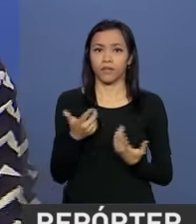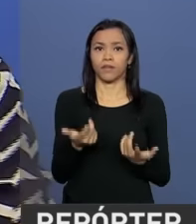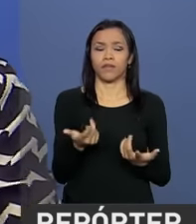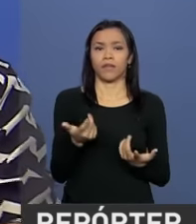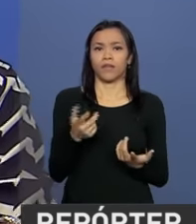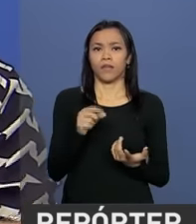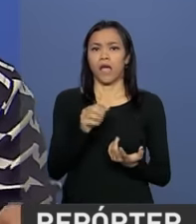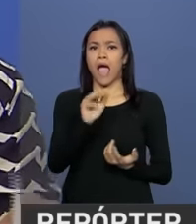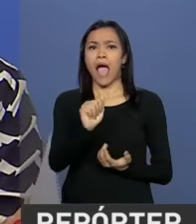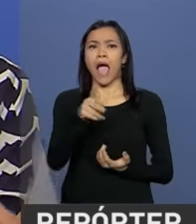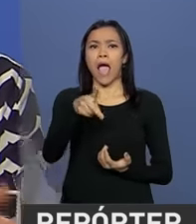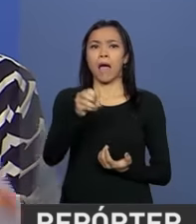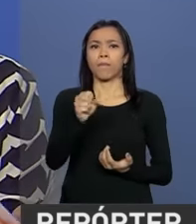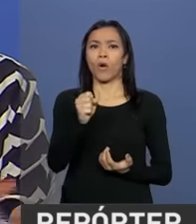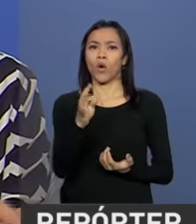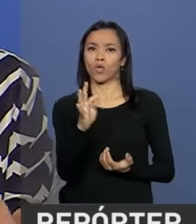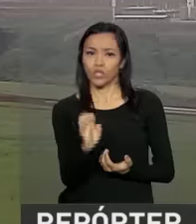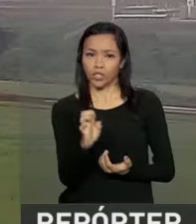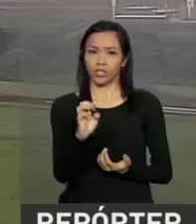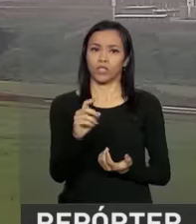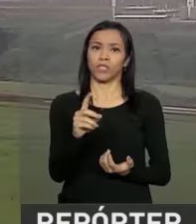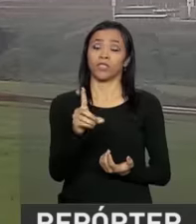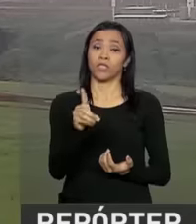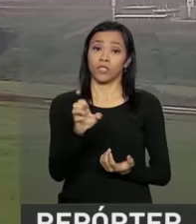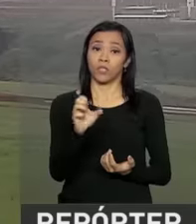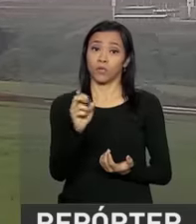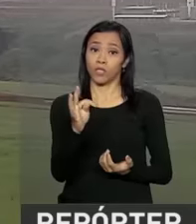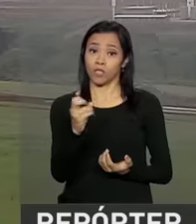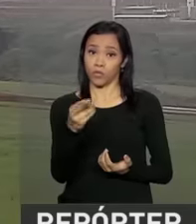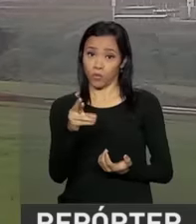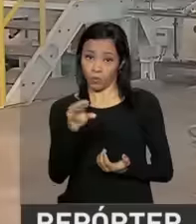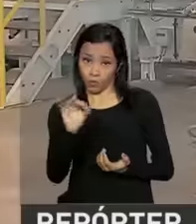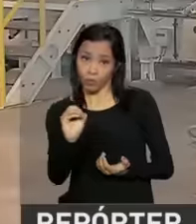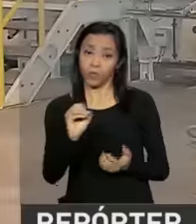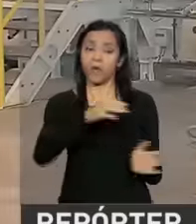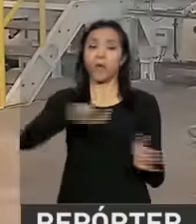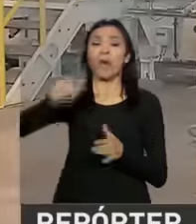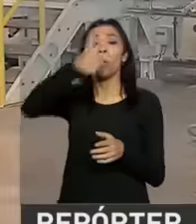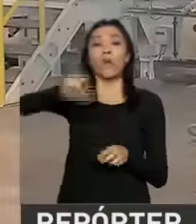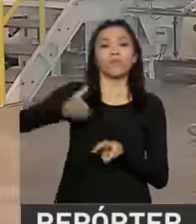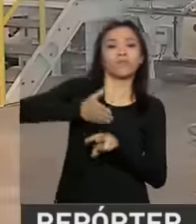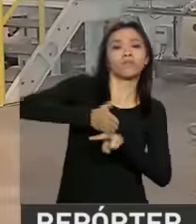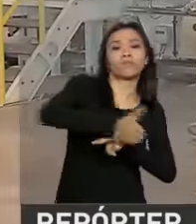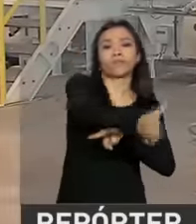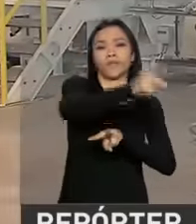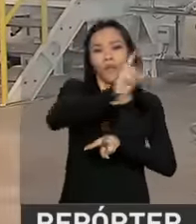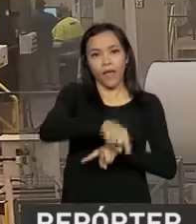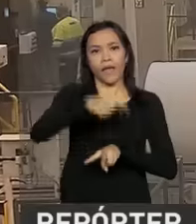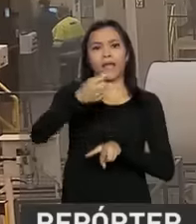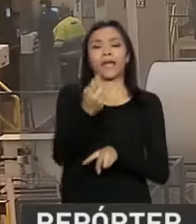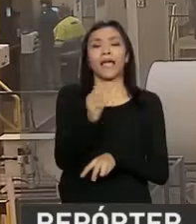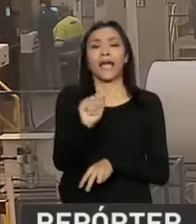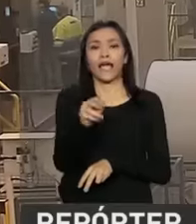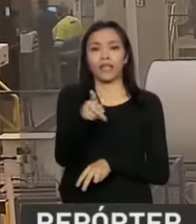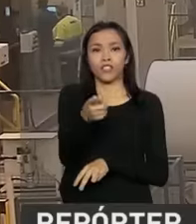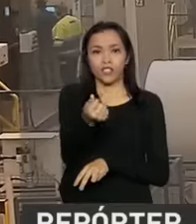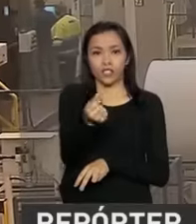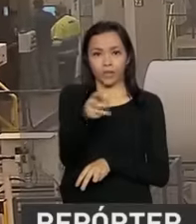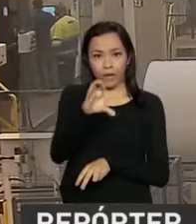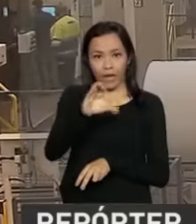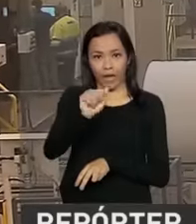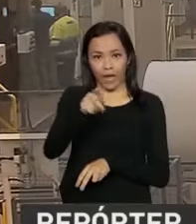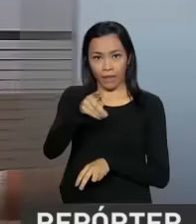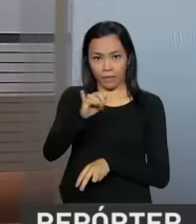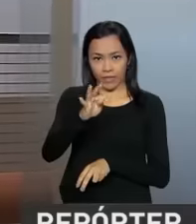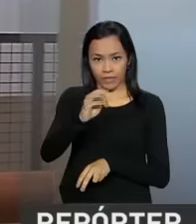aporte de recursos do Tesouro Nacional a outra linha de financiamento é para capital de giro de empresas essa é uma linha que já existe